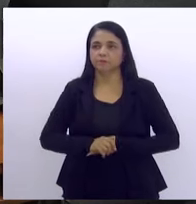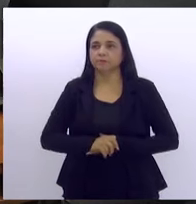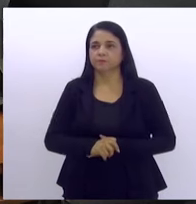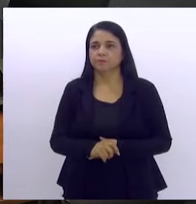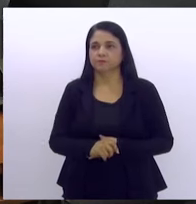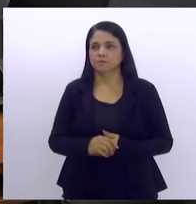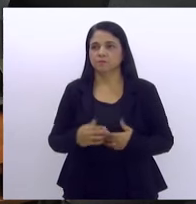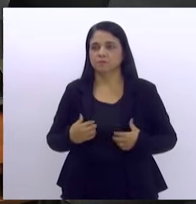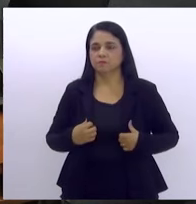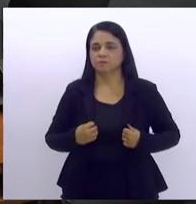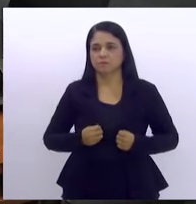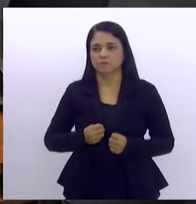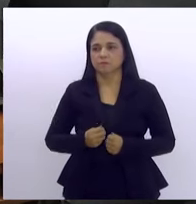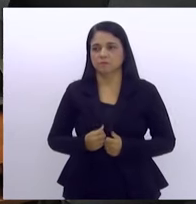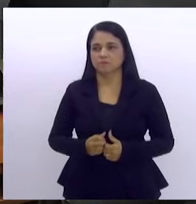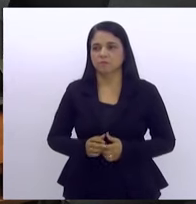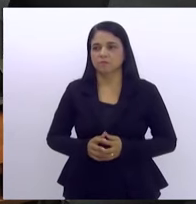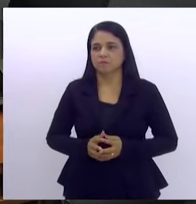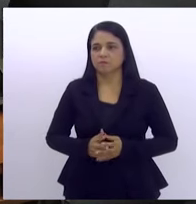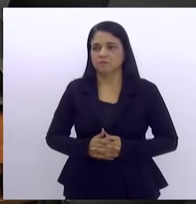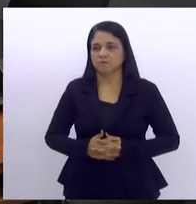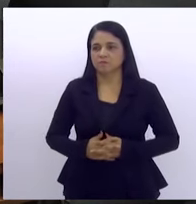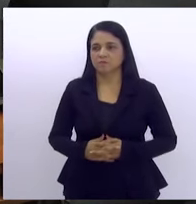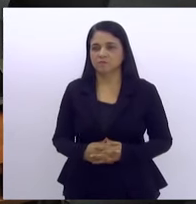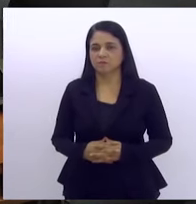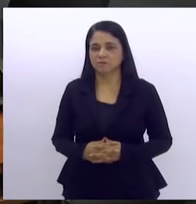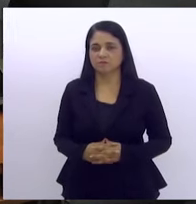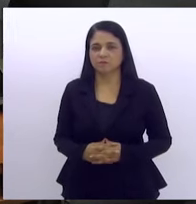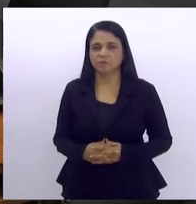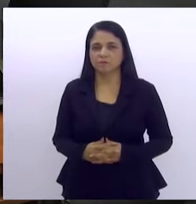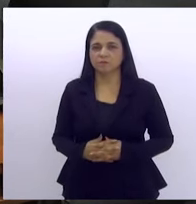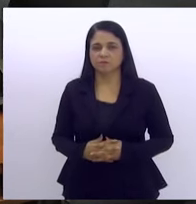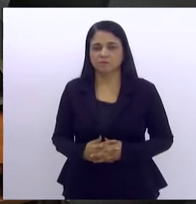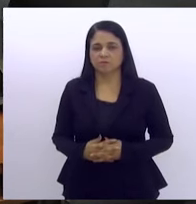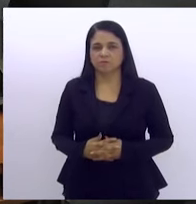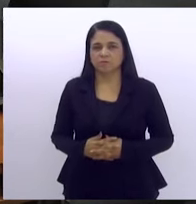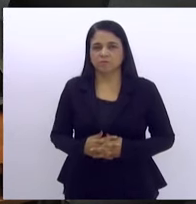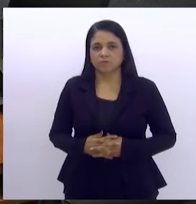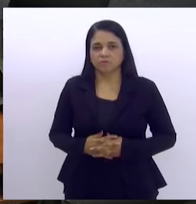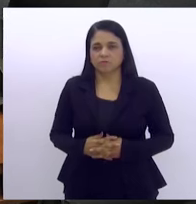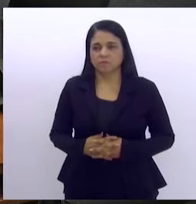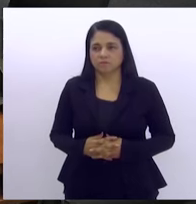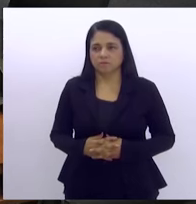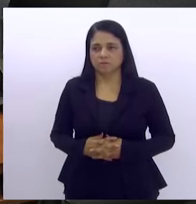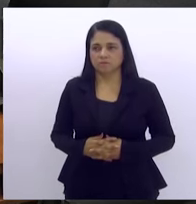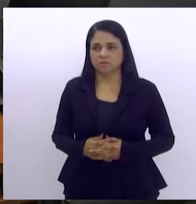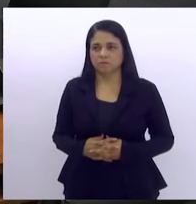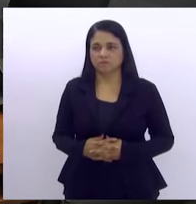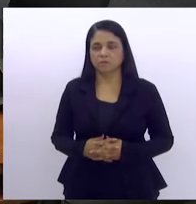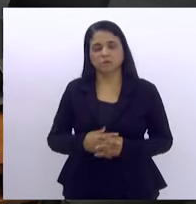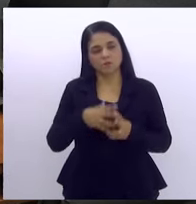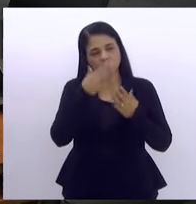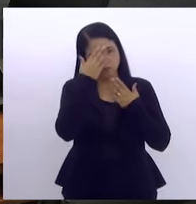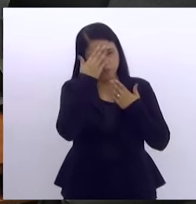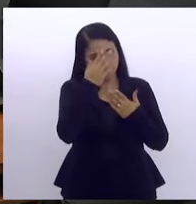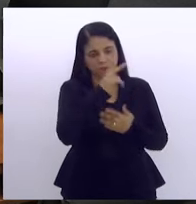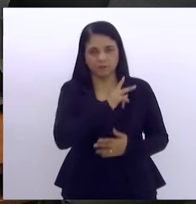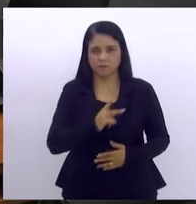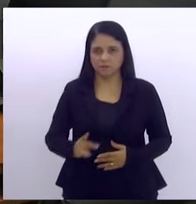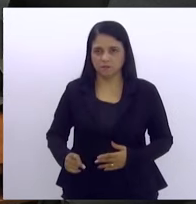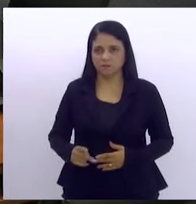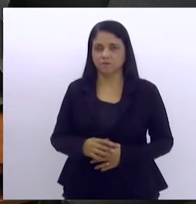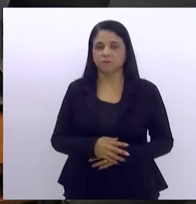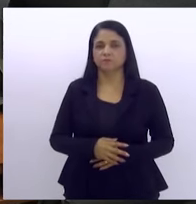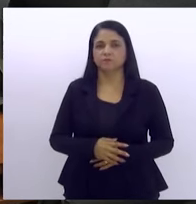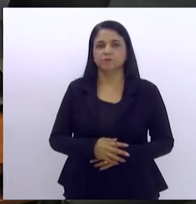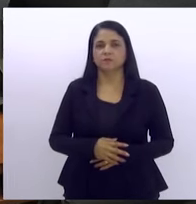Obrigado. Muito obrigado, presidente,